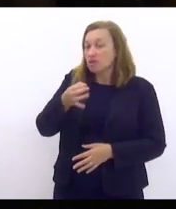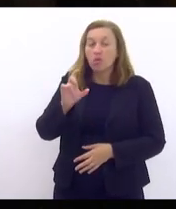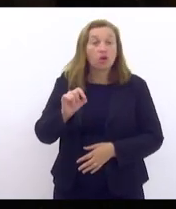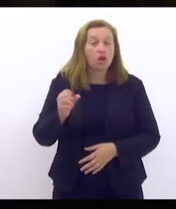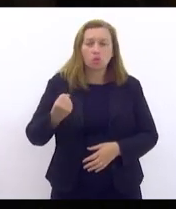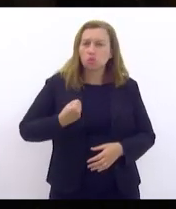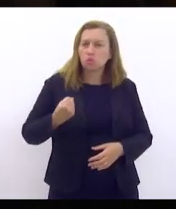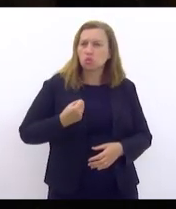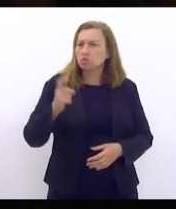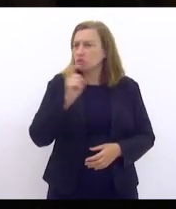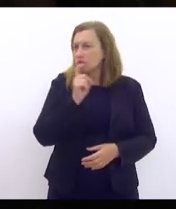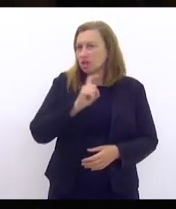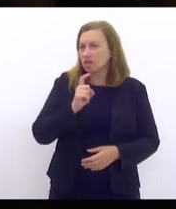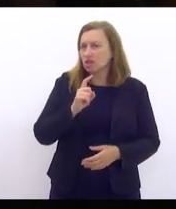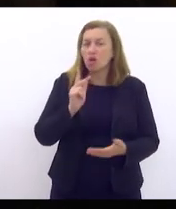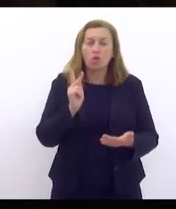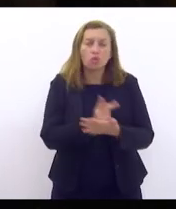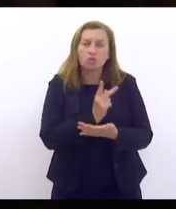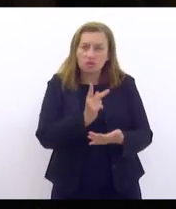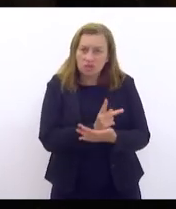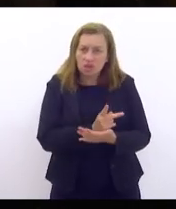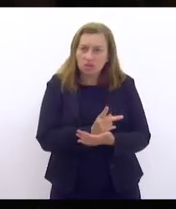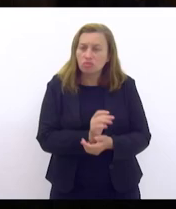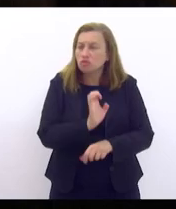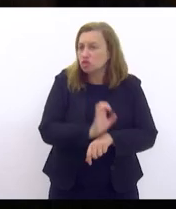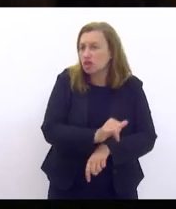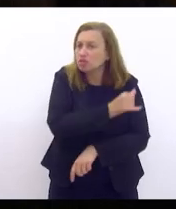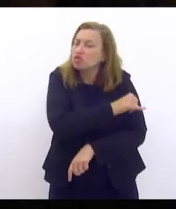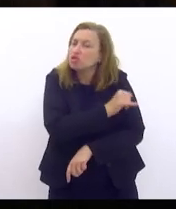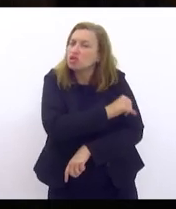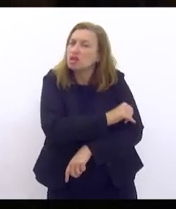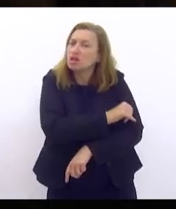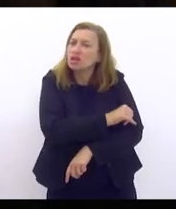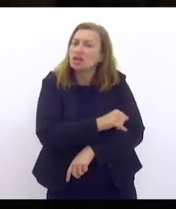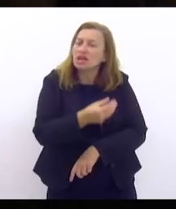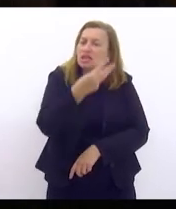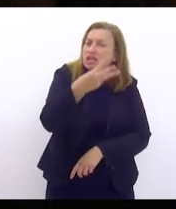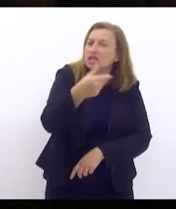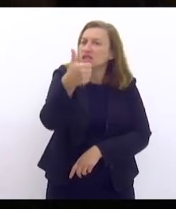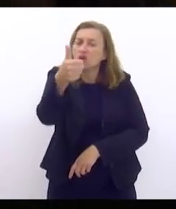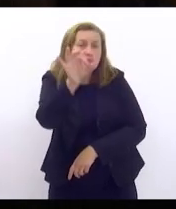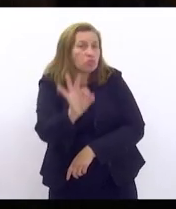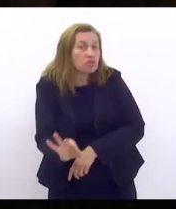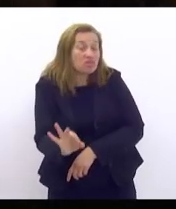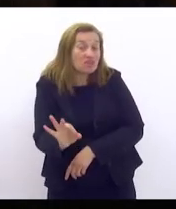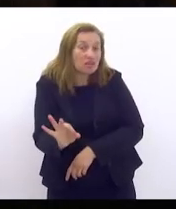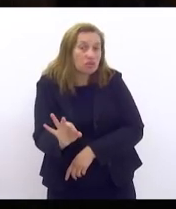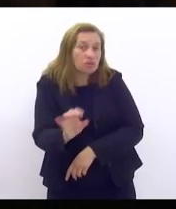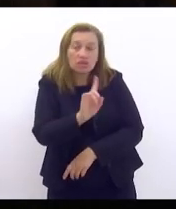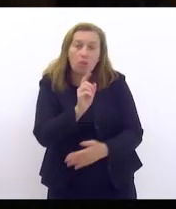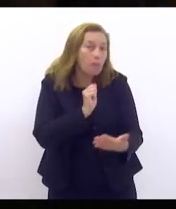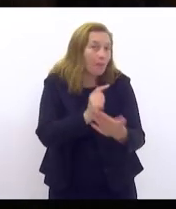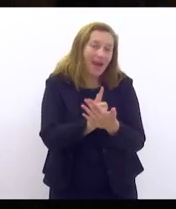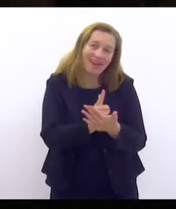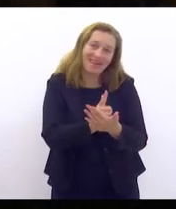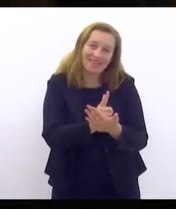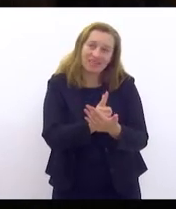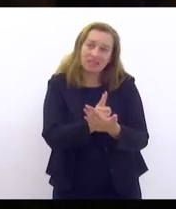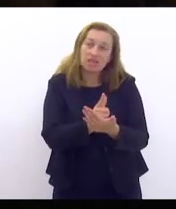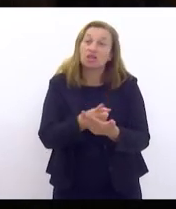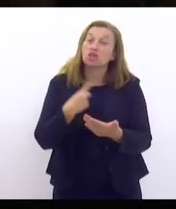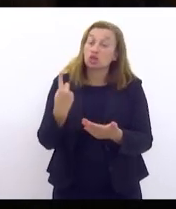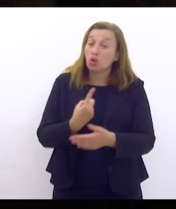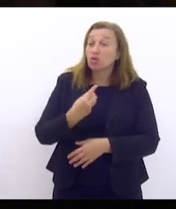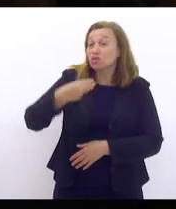não mente aí na displência no estado do Rio de Janeiro é de 31% nós somos